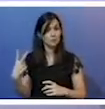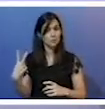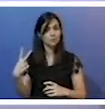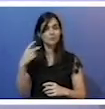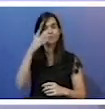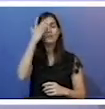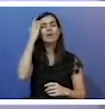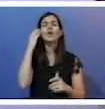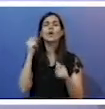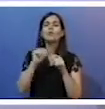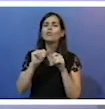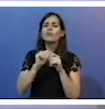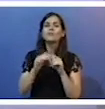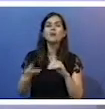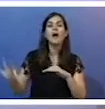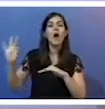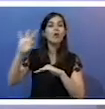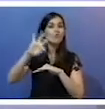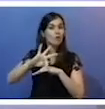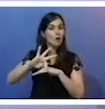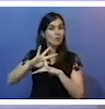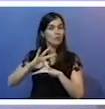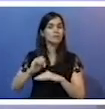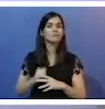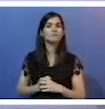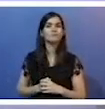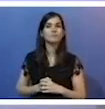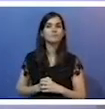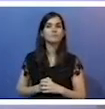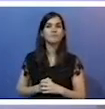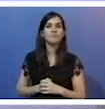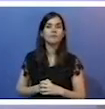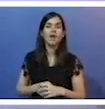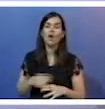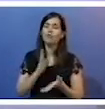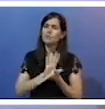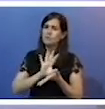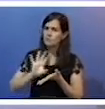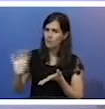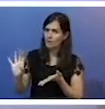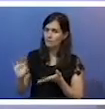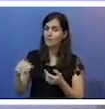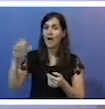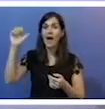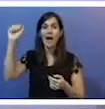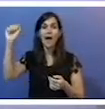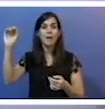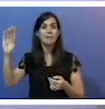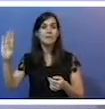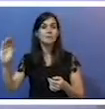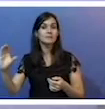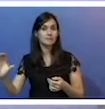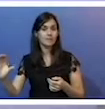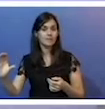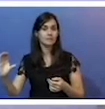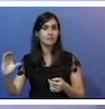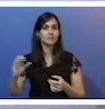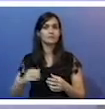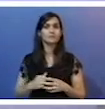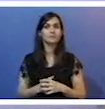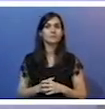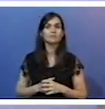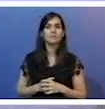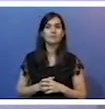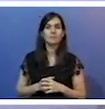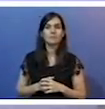tá vou separar os coeficientes a b e c né O ar é sempre a justiça quadrado B é